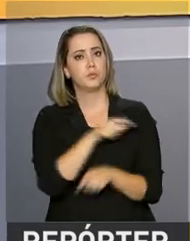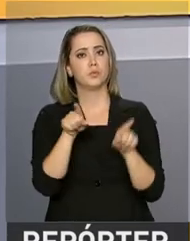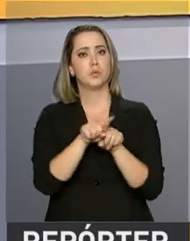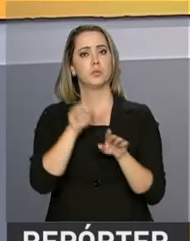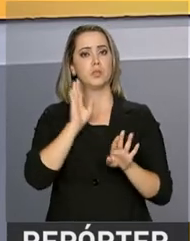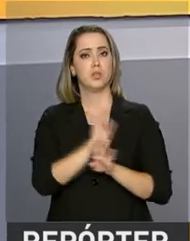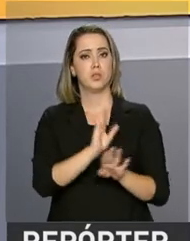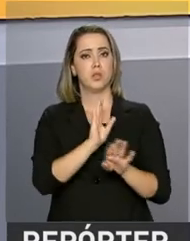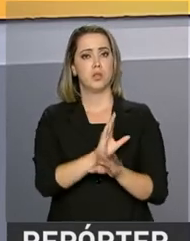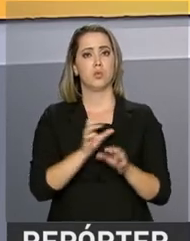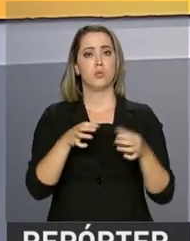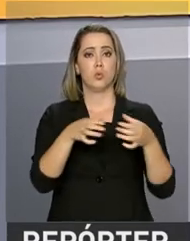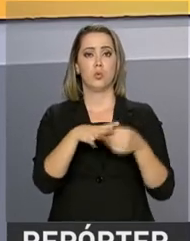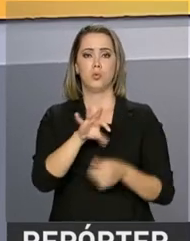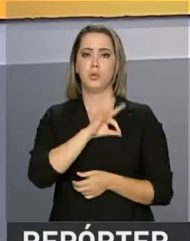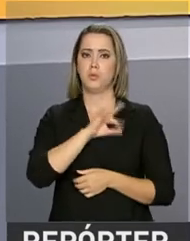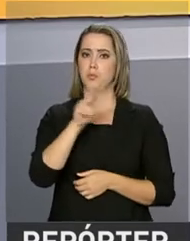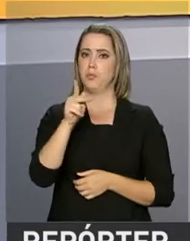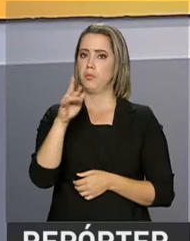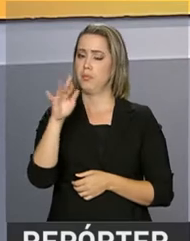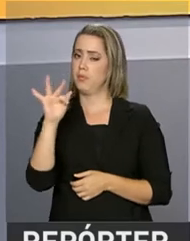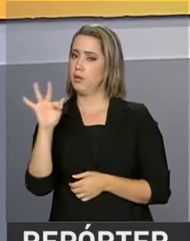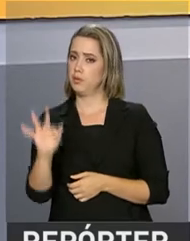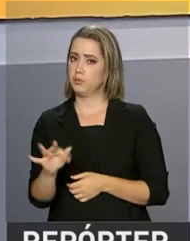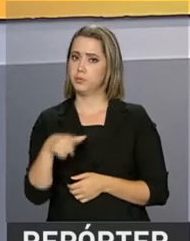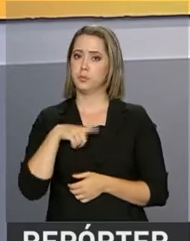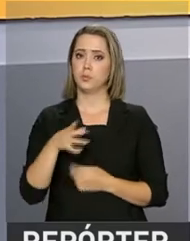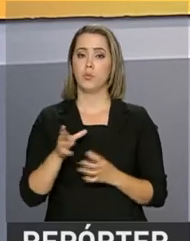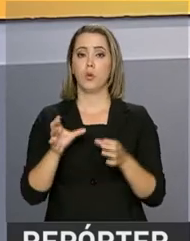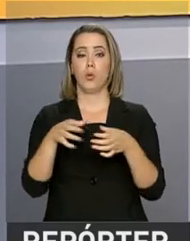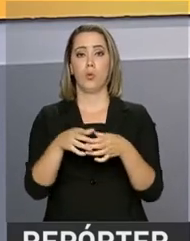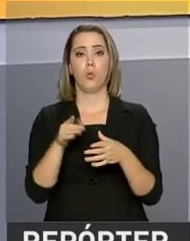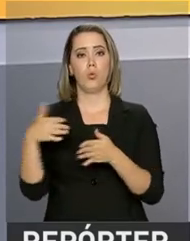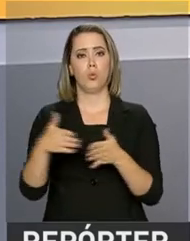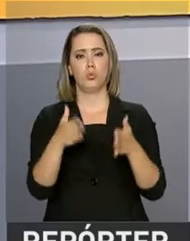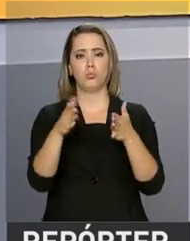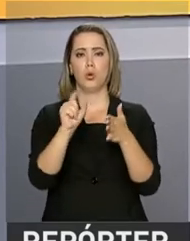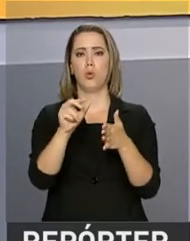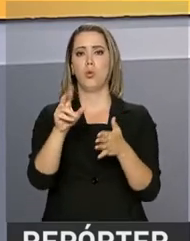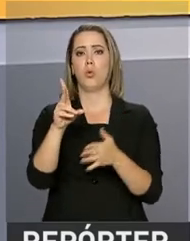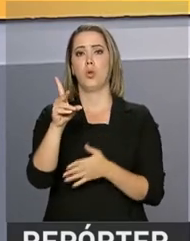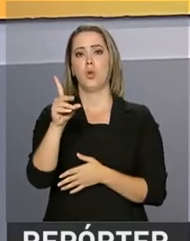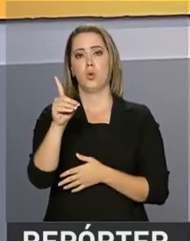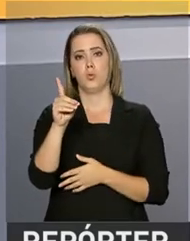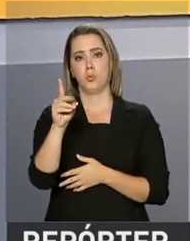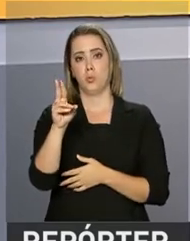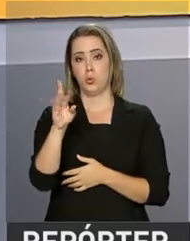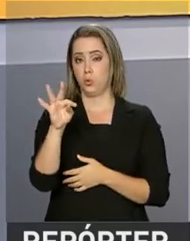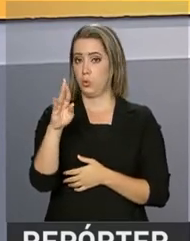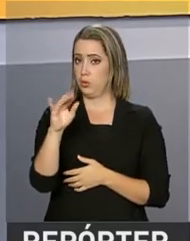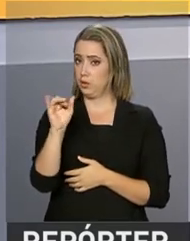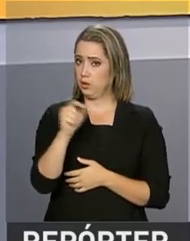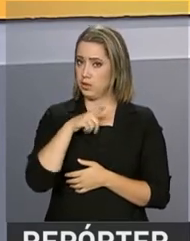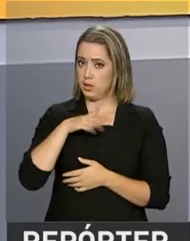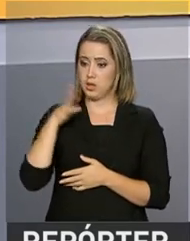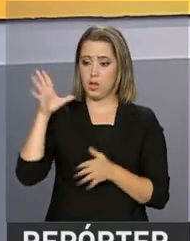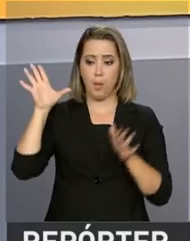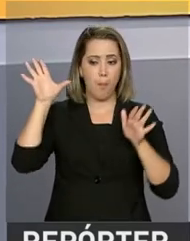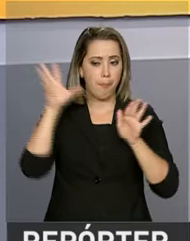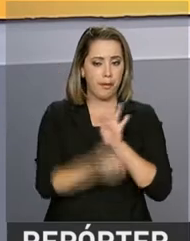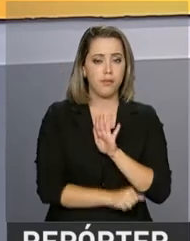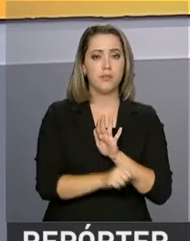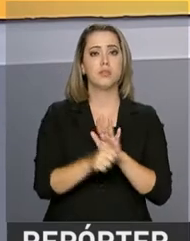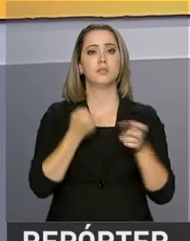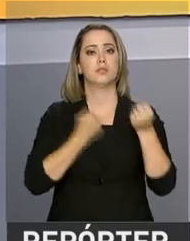no efetivo da polícia rodoviária federal a rodovia presidente dutra que tem altos índices de roubo de carga